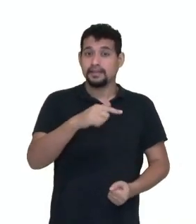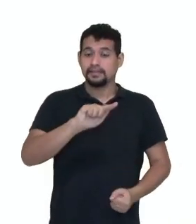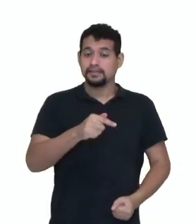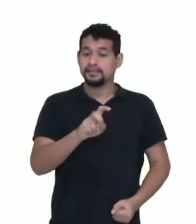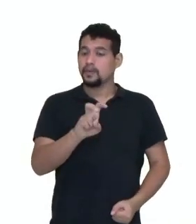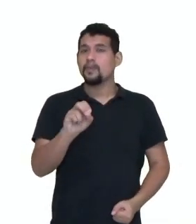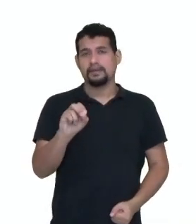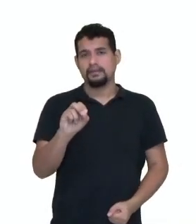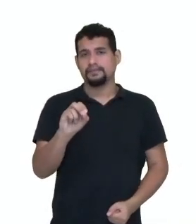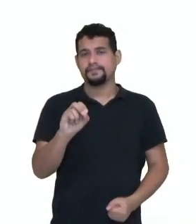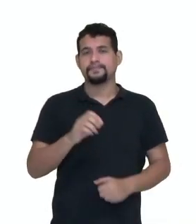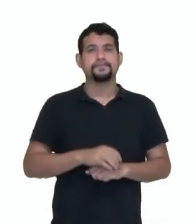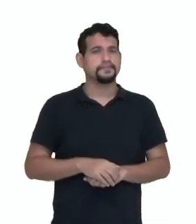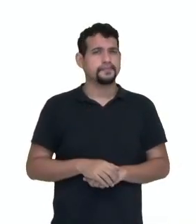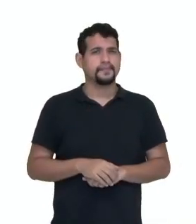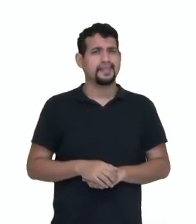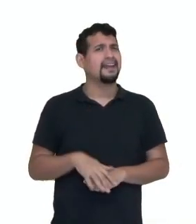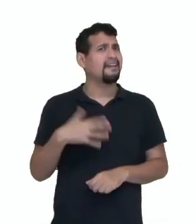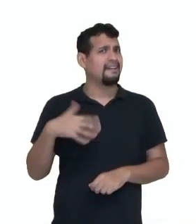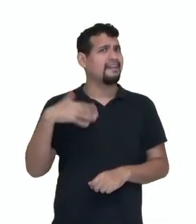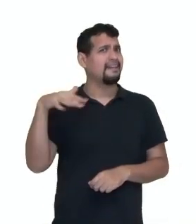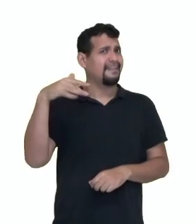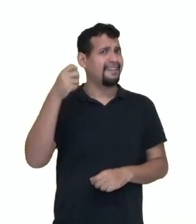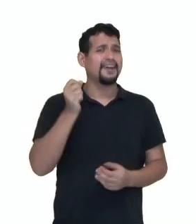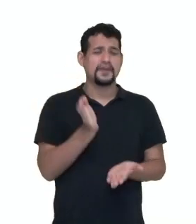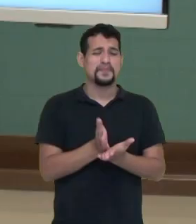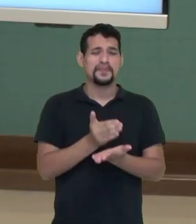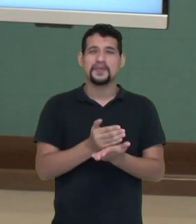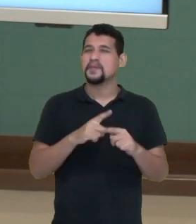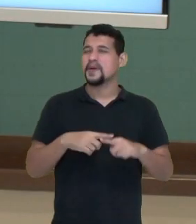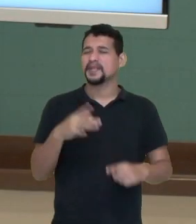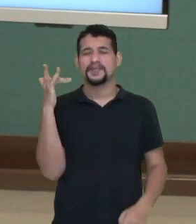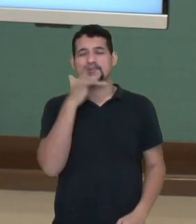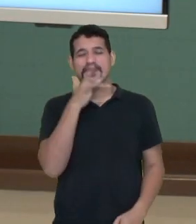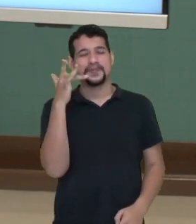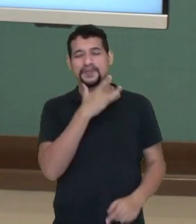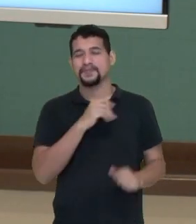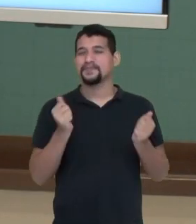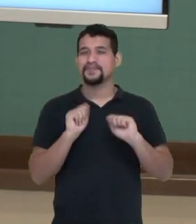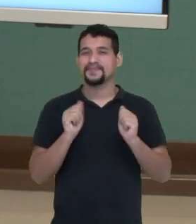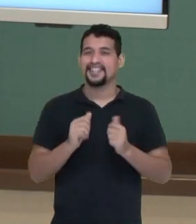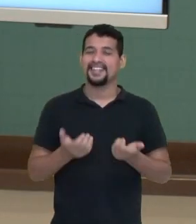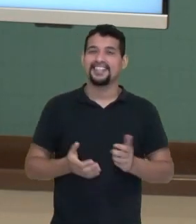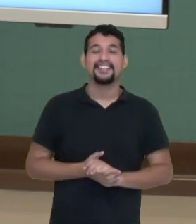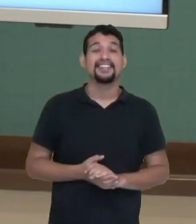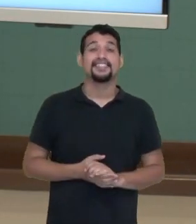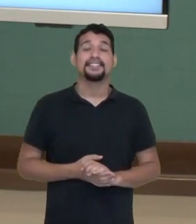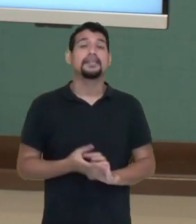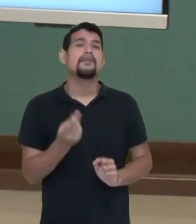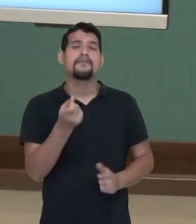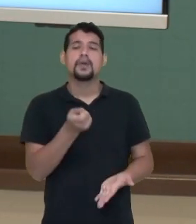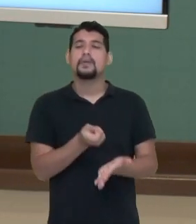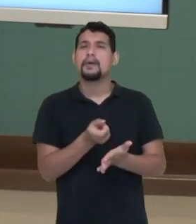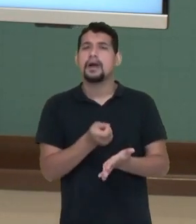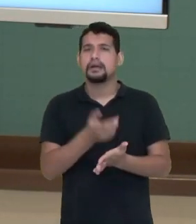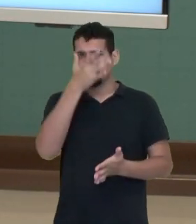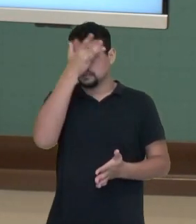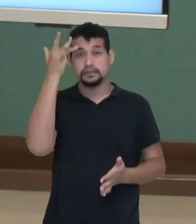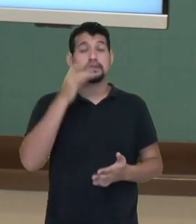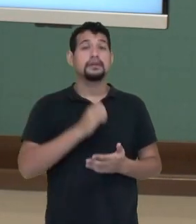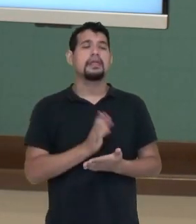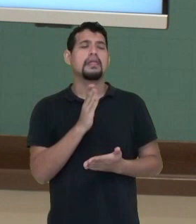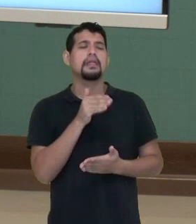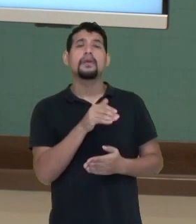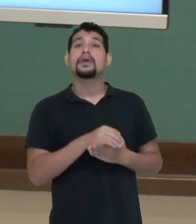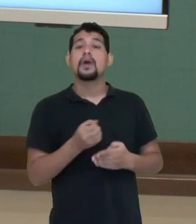47,50. Tá caro comprar bolo, sim, mas é muito bom, né? O valor pago pelo cliente está em função